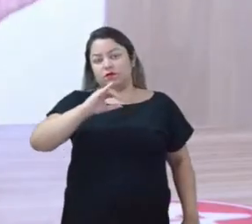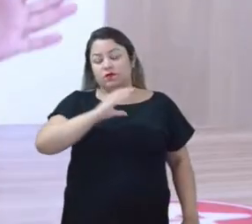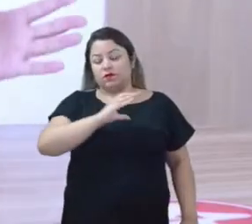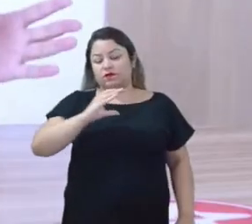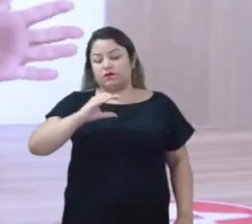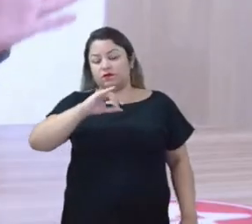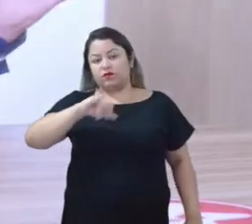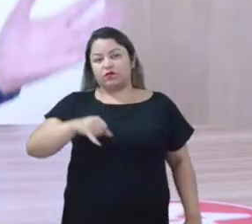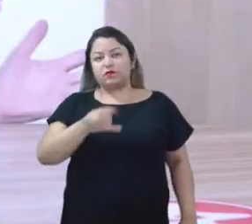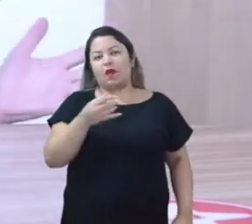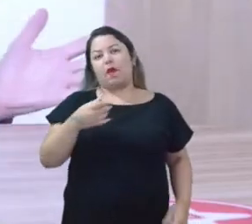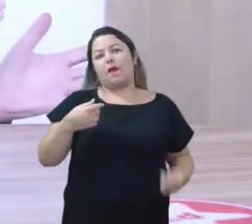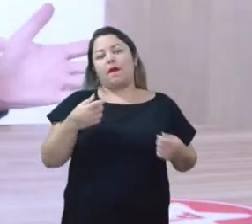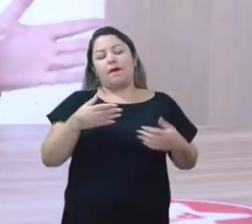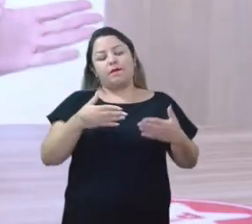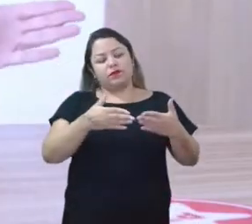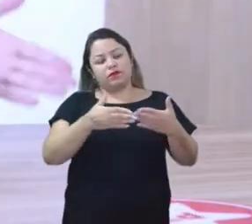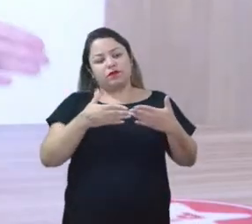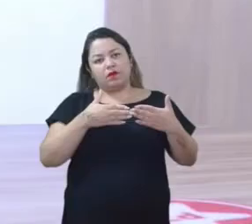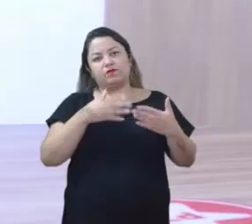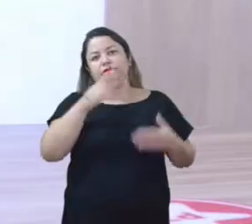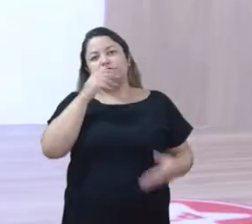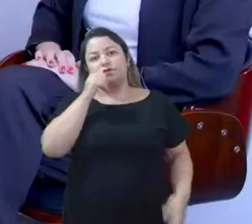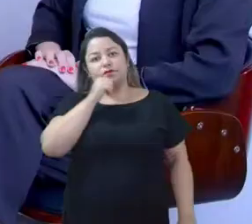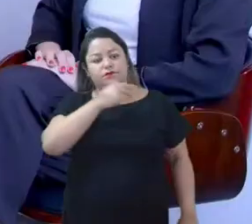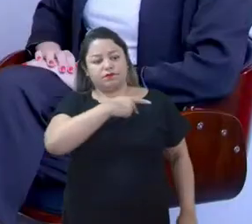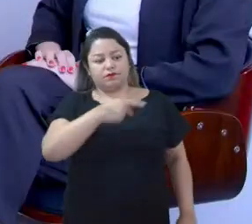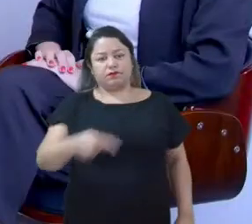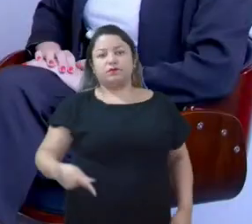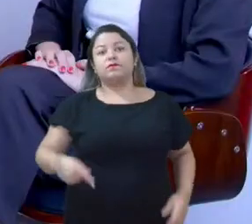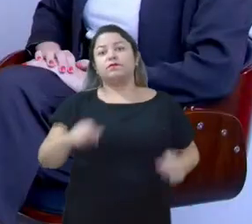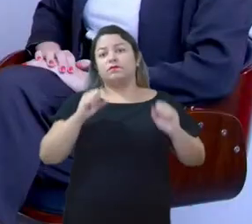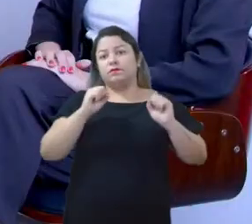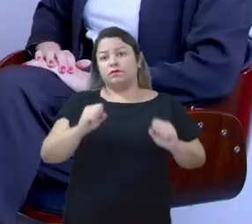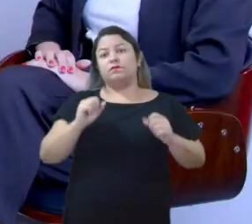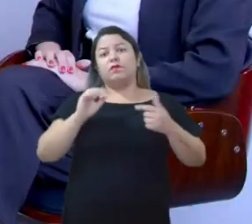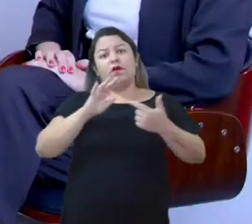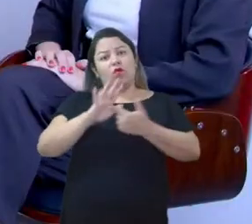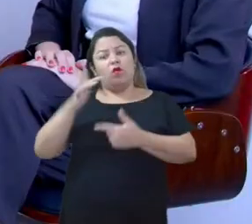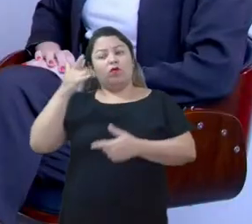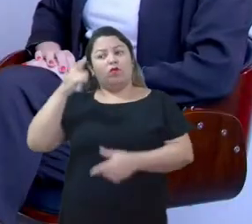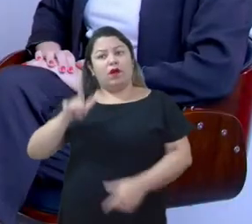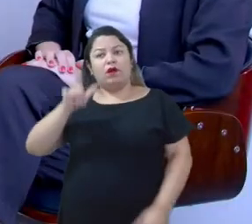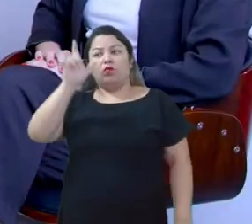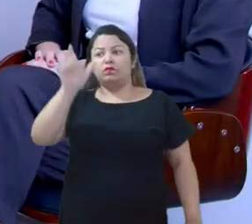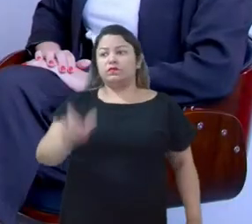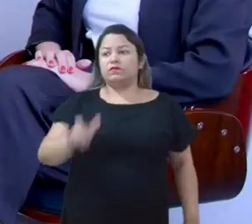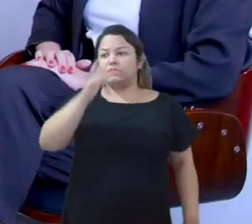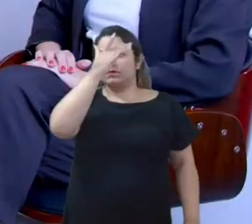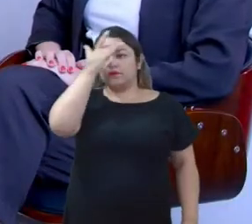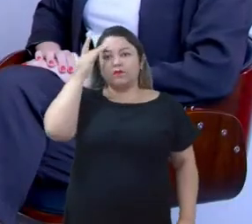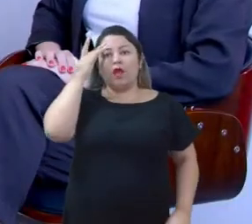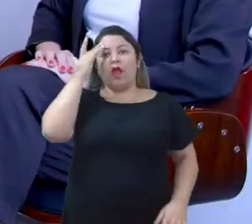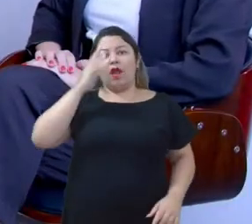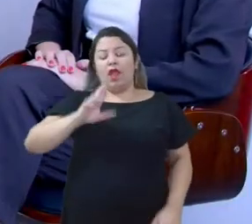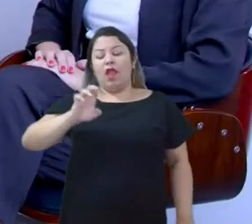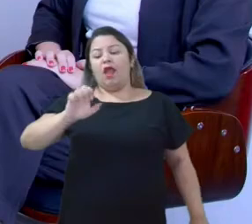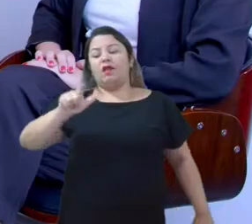pedindo à presidente da CCJ que possa indicar um novo relator. O relatório já